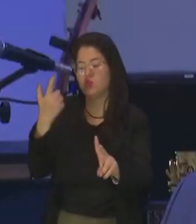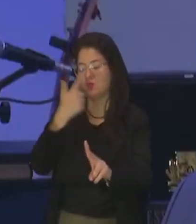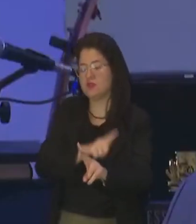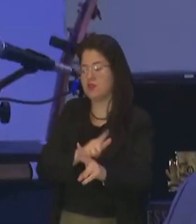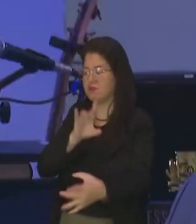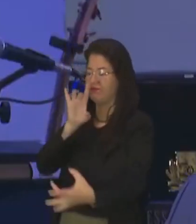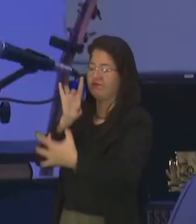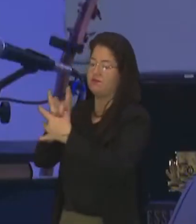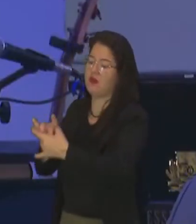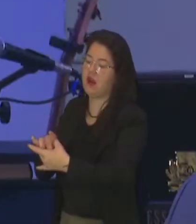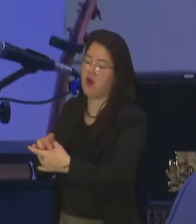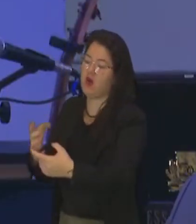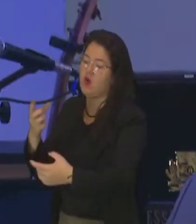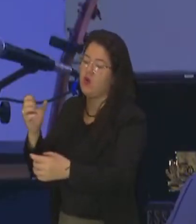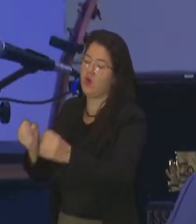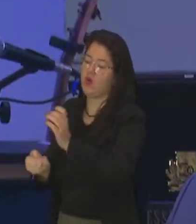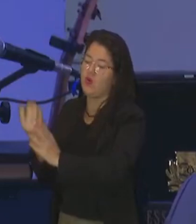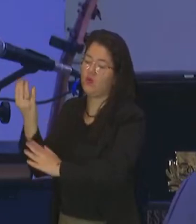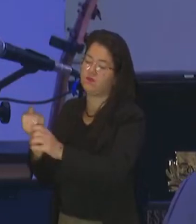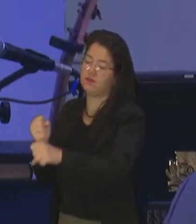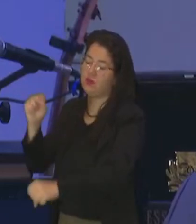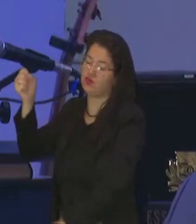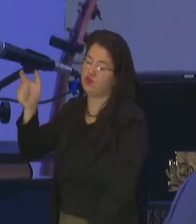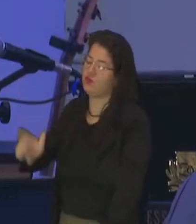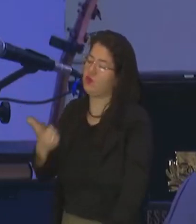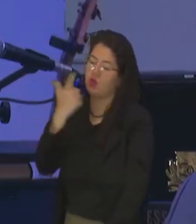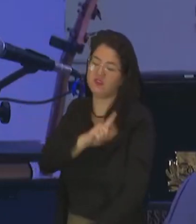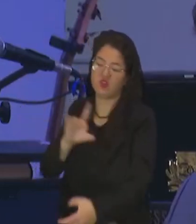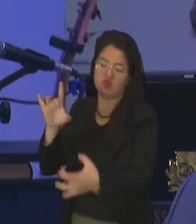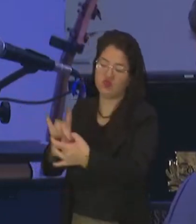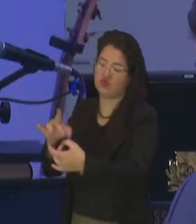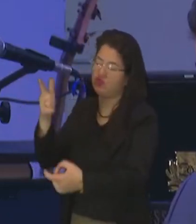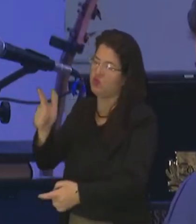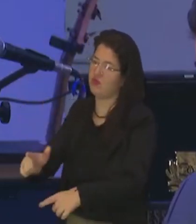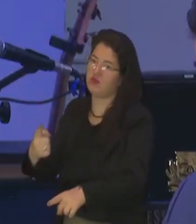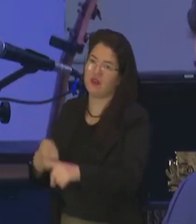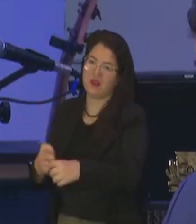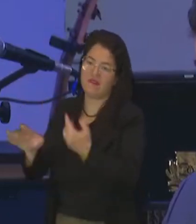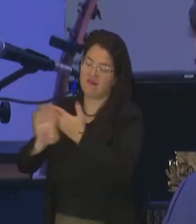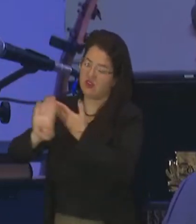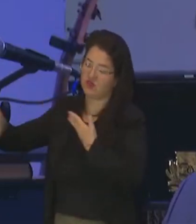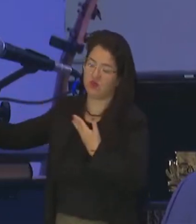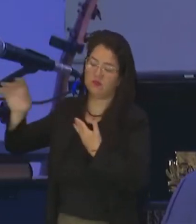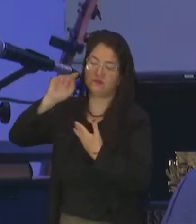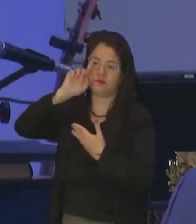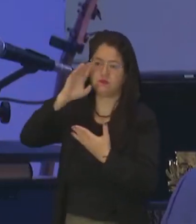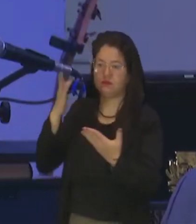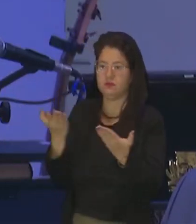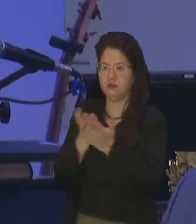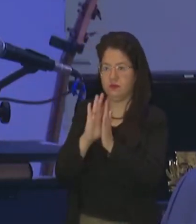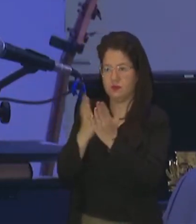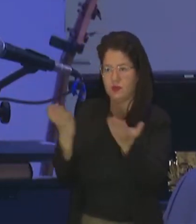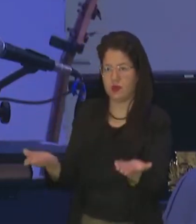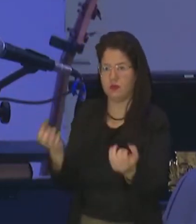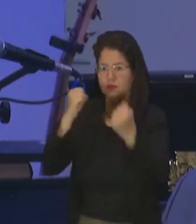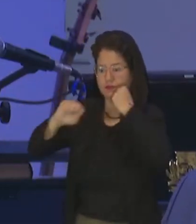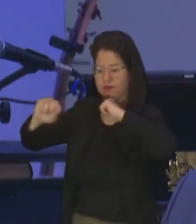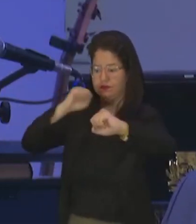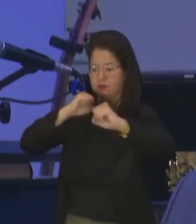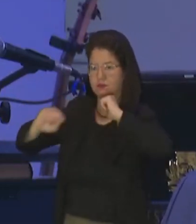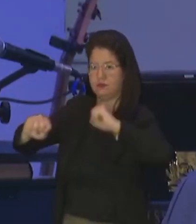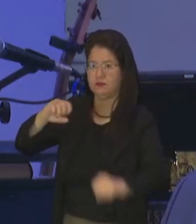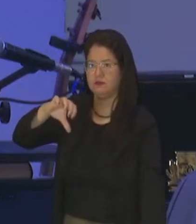Abra aí sua Bíblia no Salmo 96. Vamos ler o Salmo